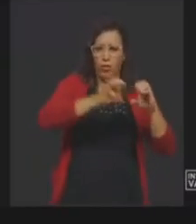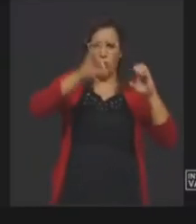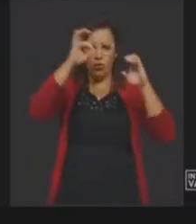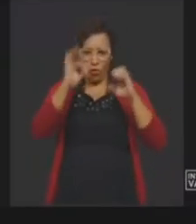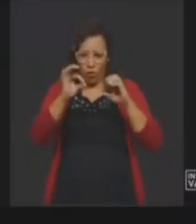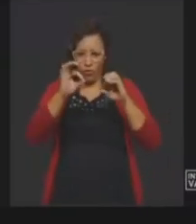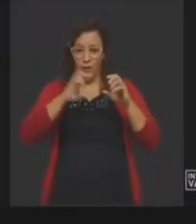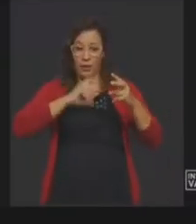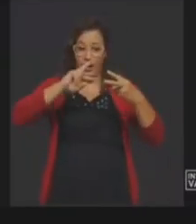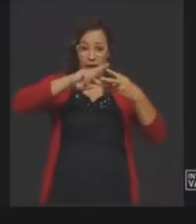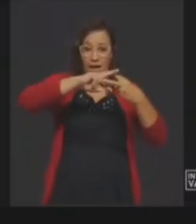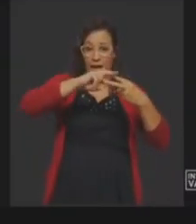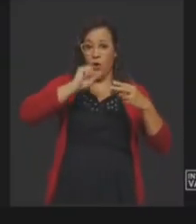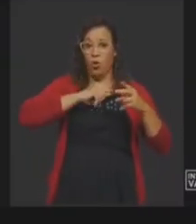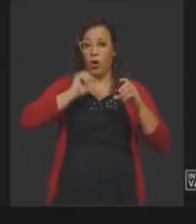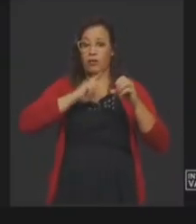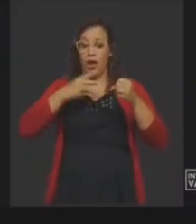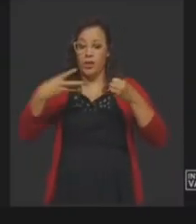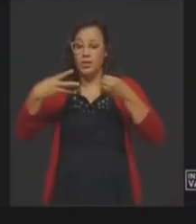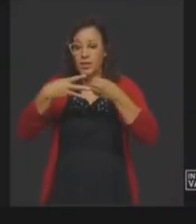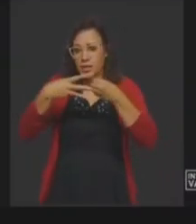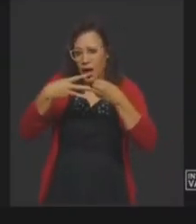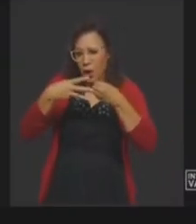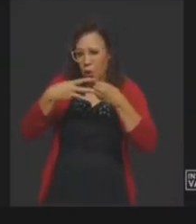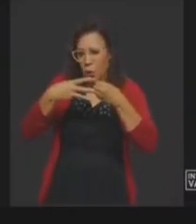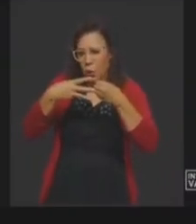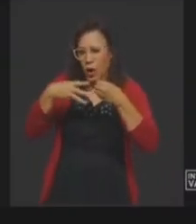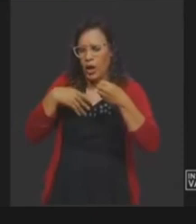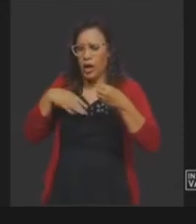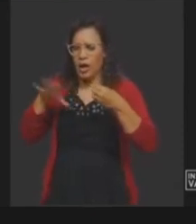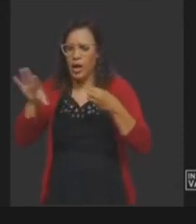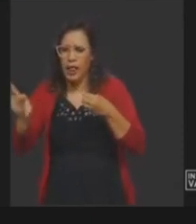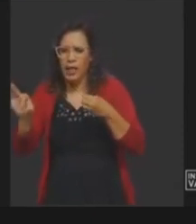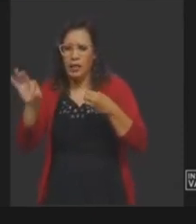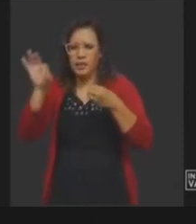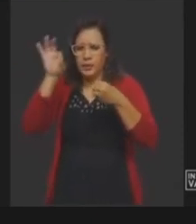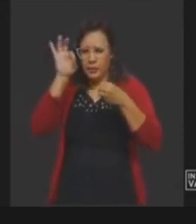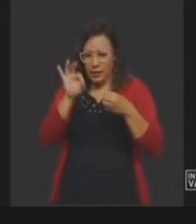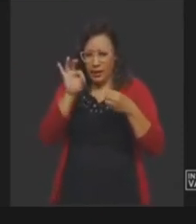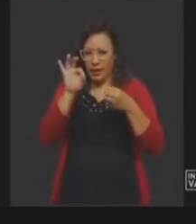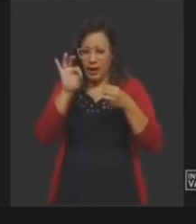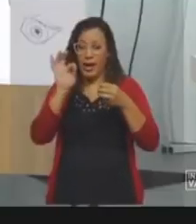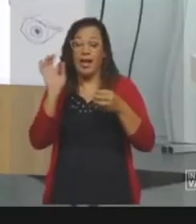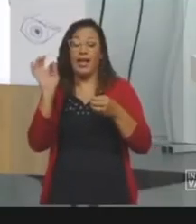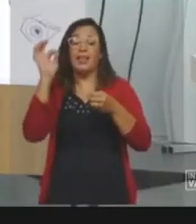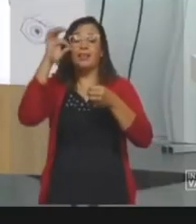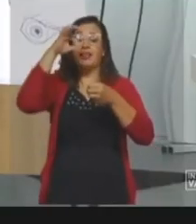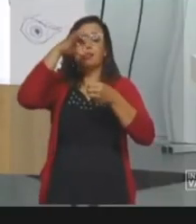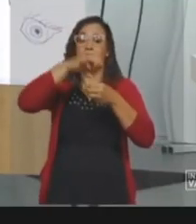pegar a célula de um animal que você quer copiar, colocar um núcleo dentro desse óvulo.